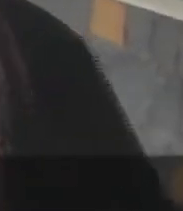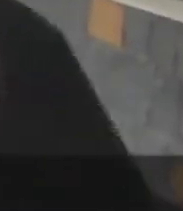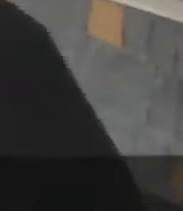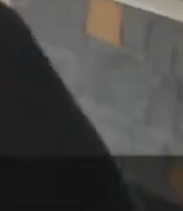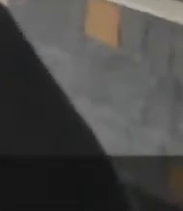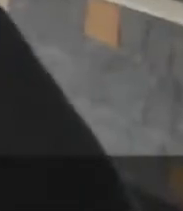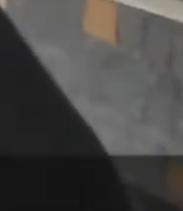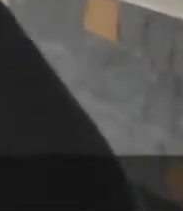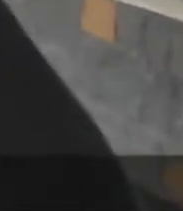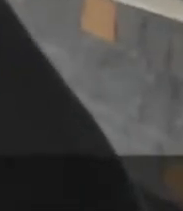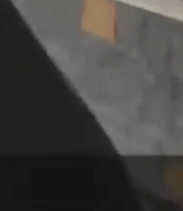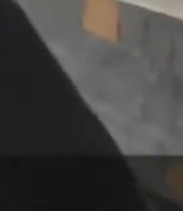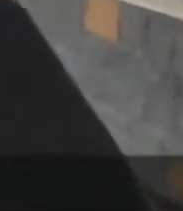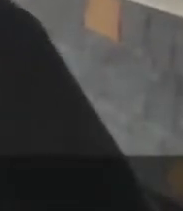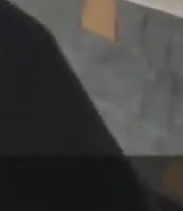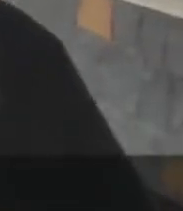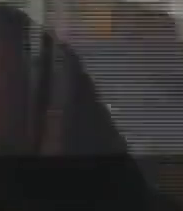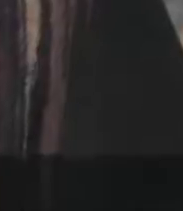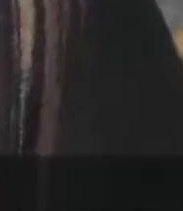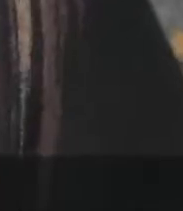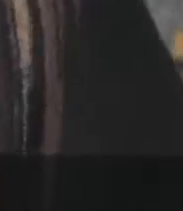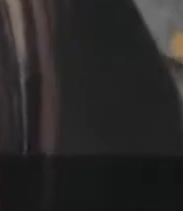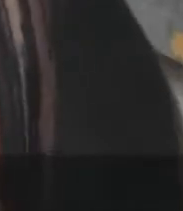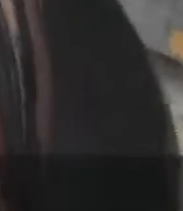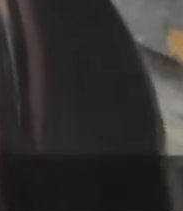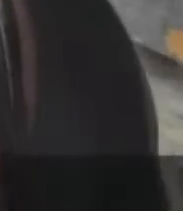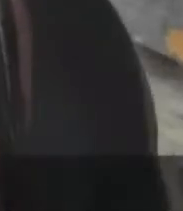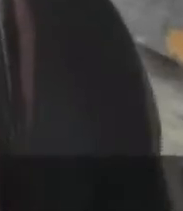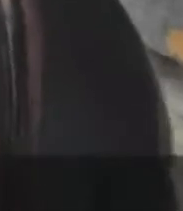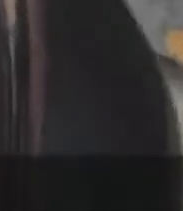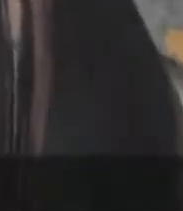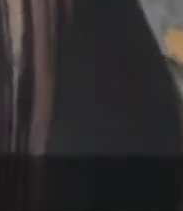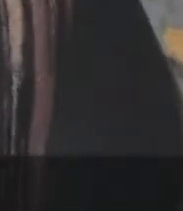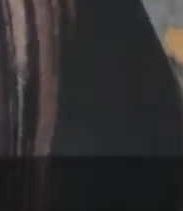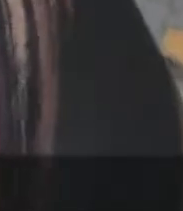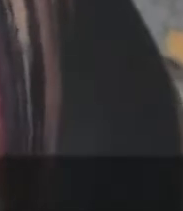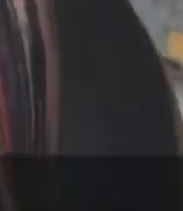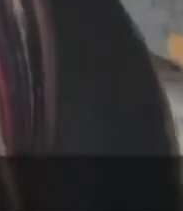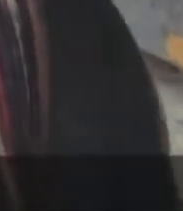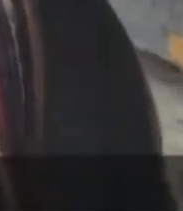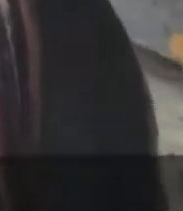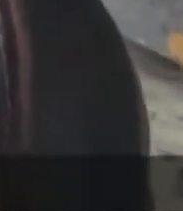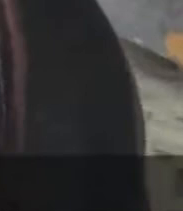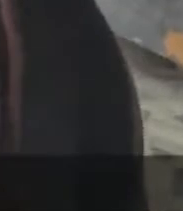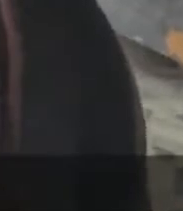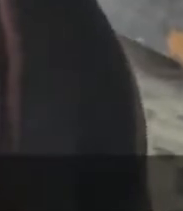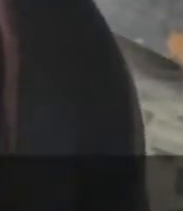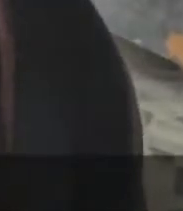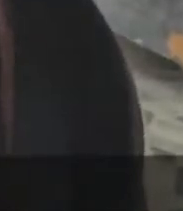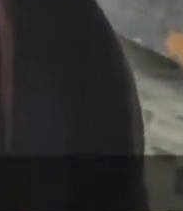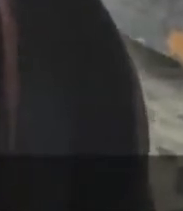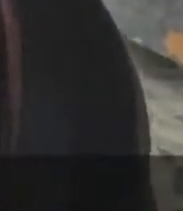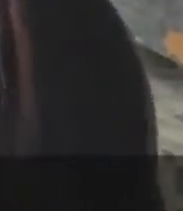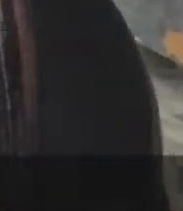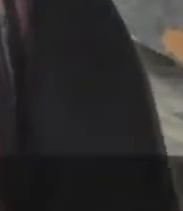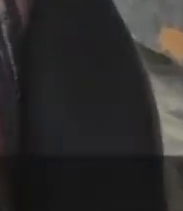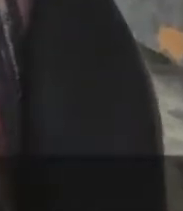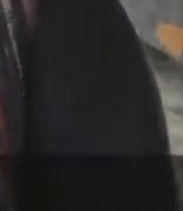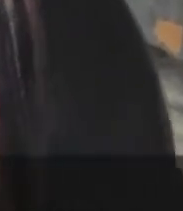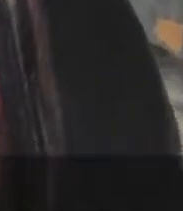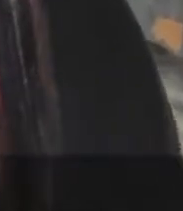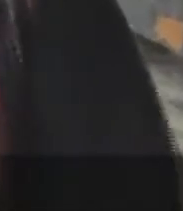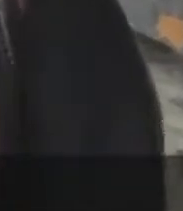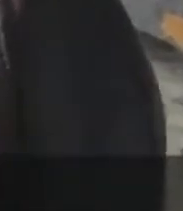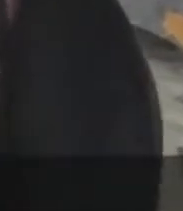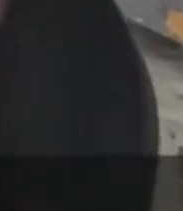Levando para os abrigos, até o final de dezembro, alimentação, EPIs, material de limpeza, cuidando